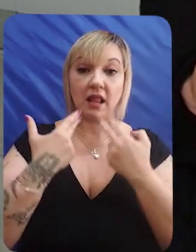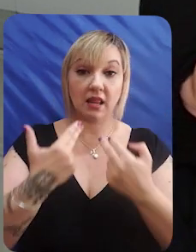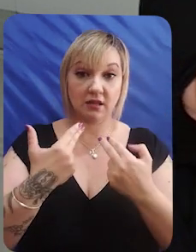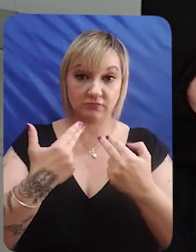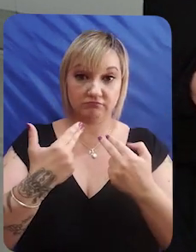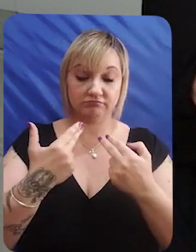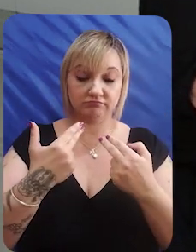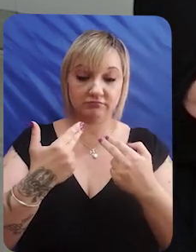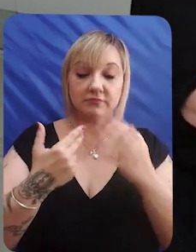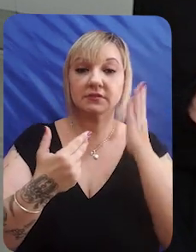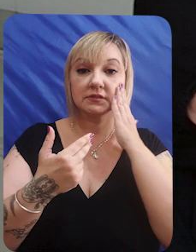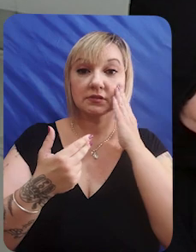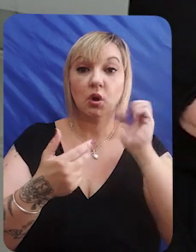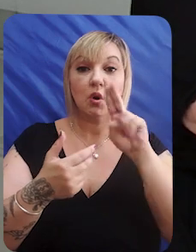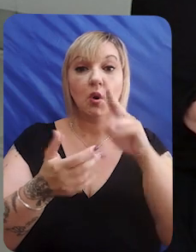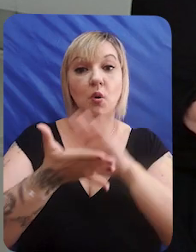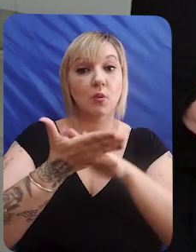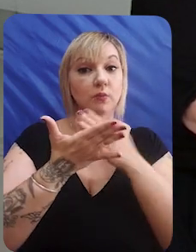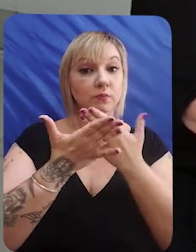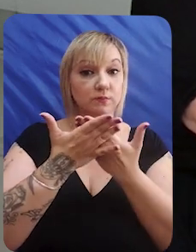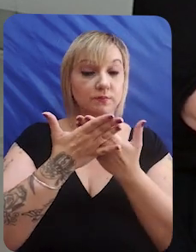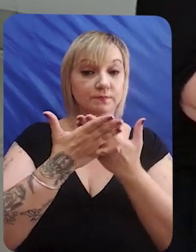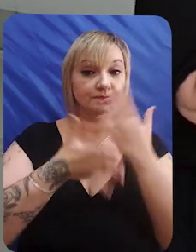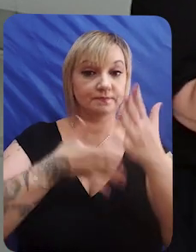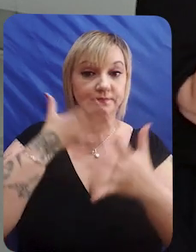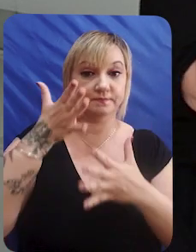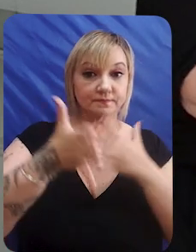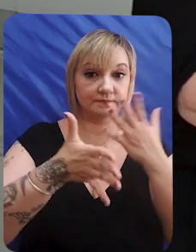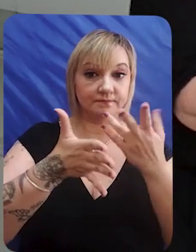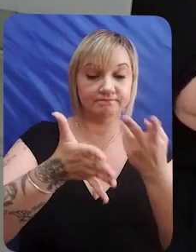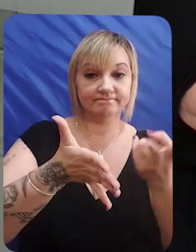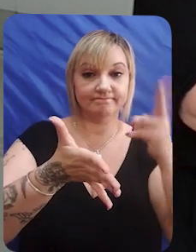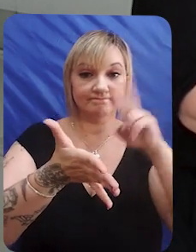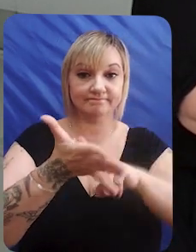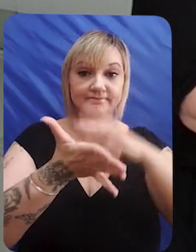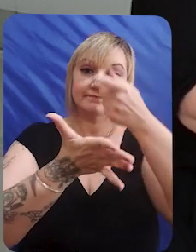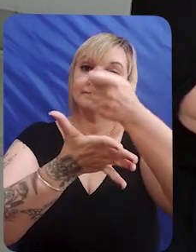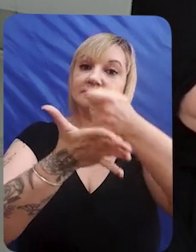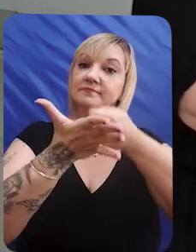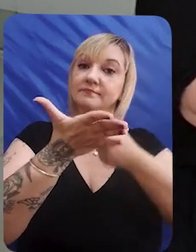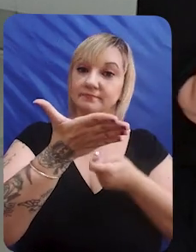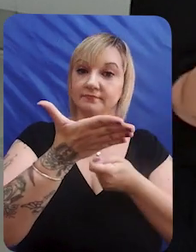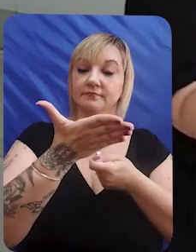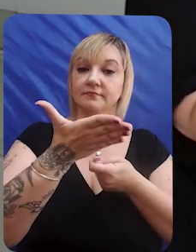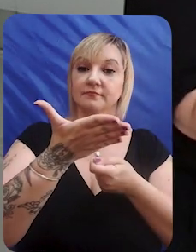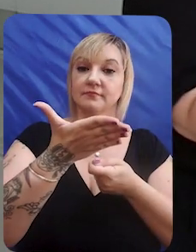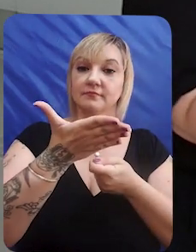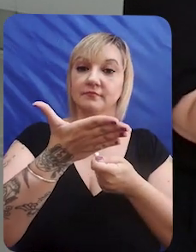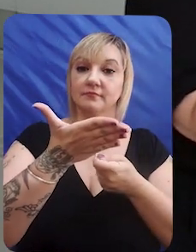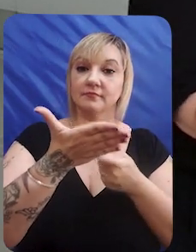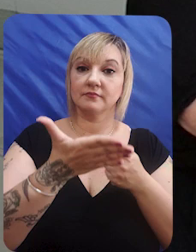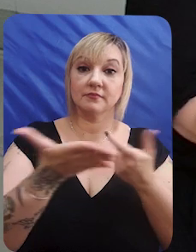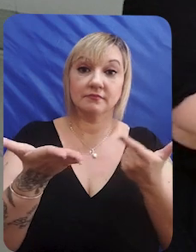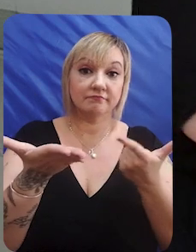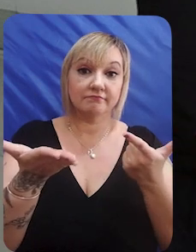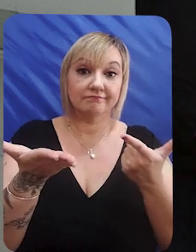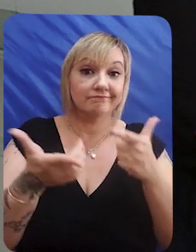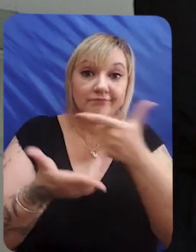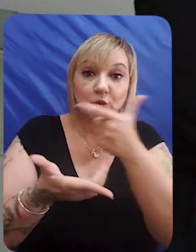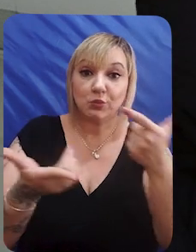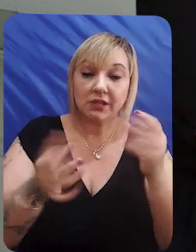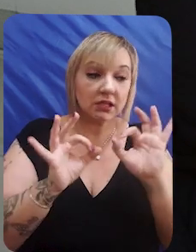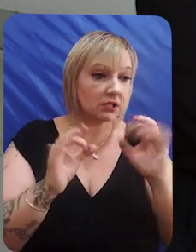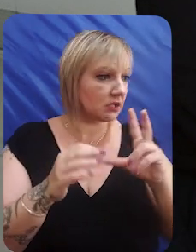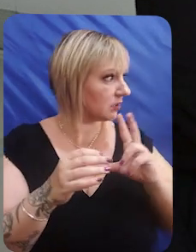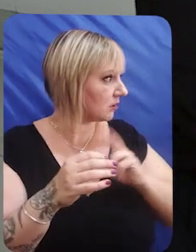sinais ou um intérprete de Libras. Para traduzir a redação dele. A redação dele. E não de tem. Forma culta. Não tem.